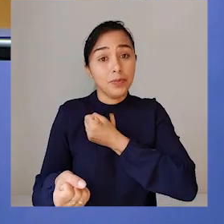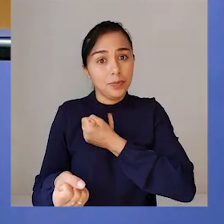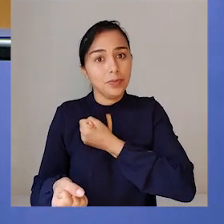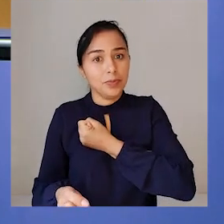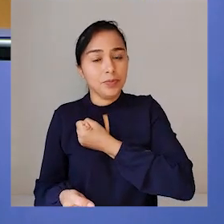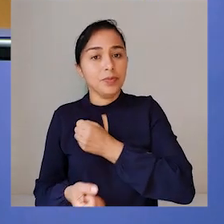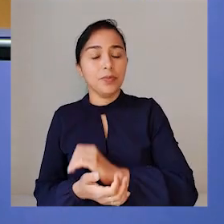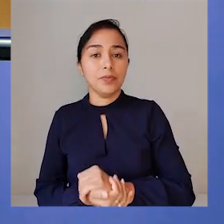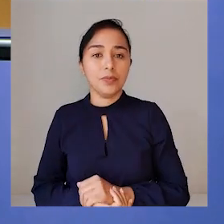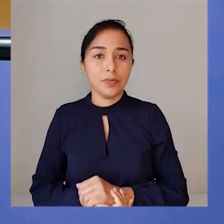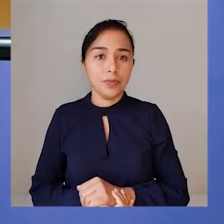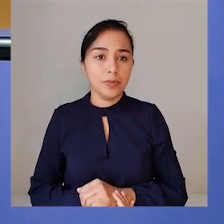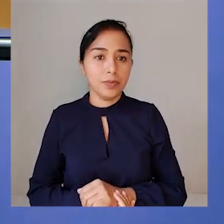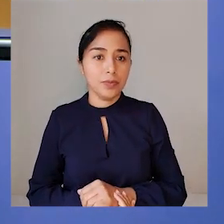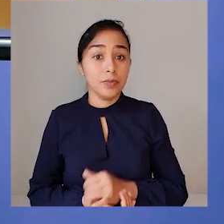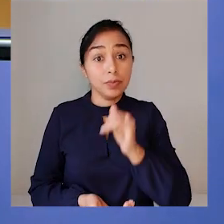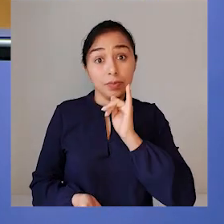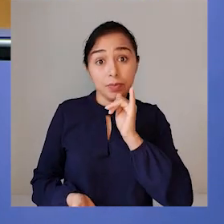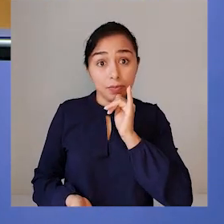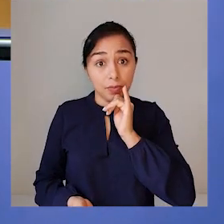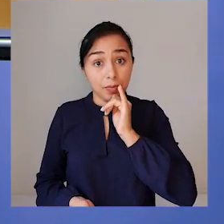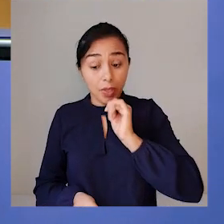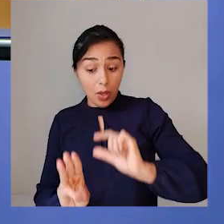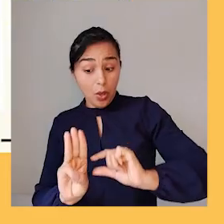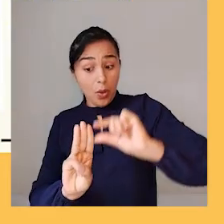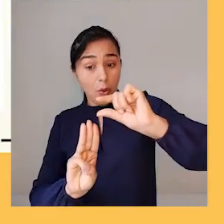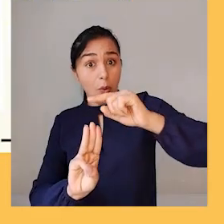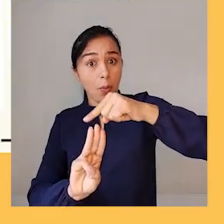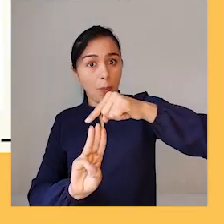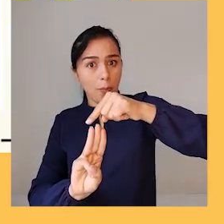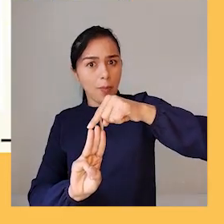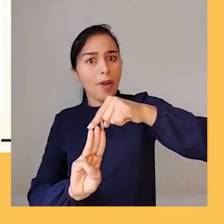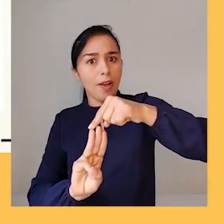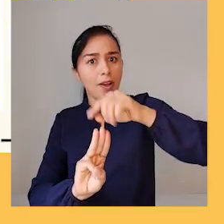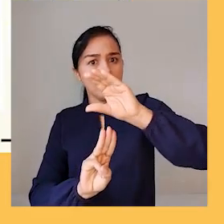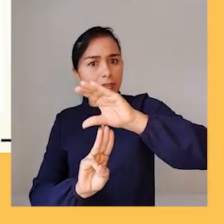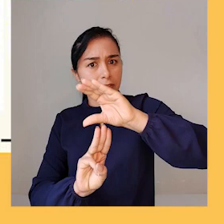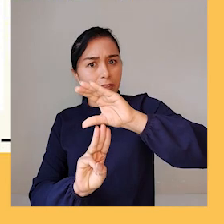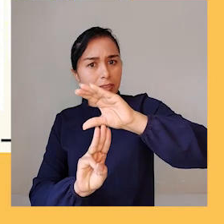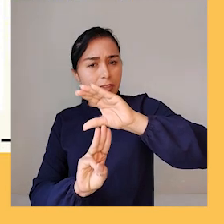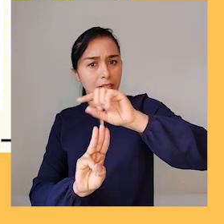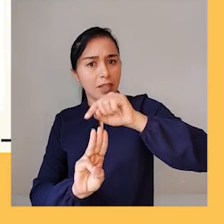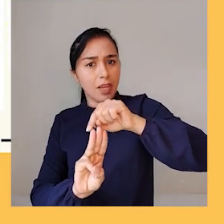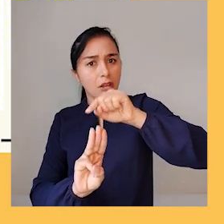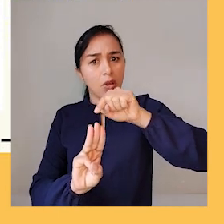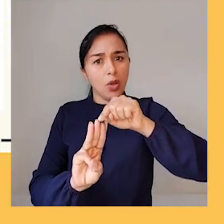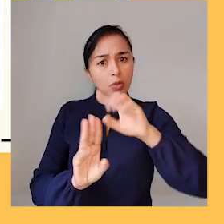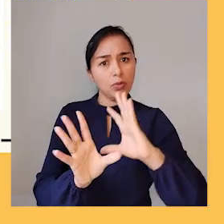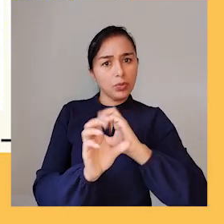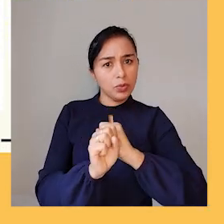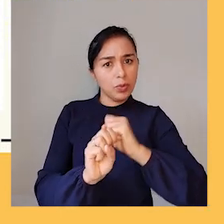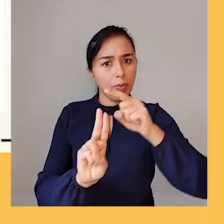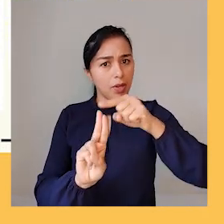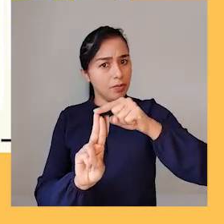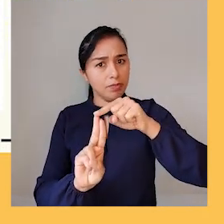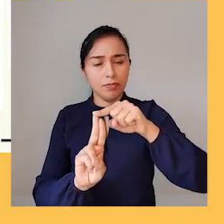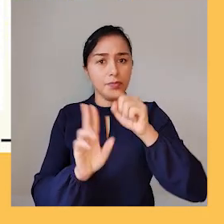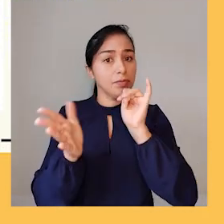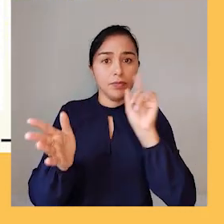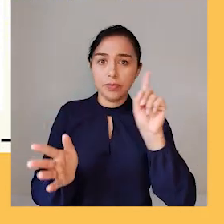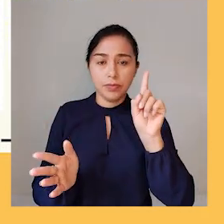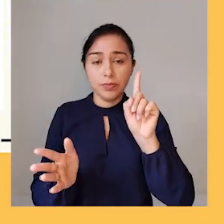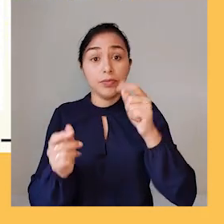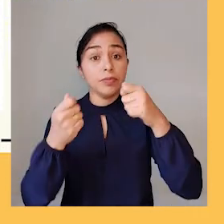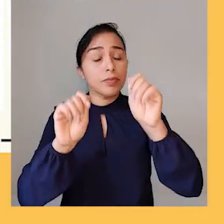somar um bloco de 100 com um bloquinho de 10. Eu preciso somar quem é unidade com unidade, quem é